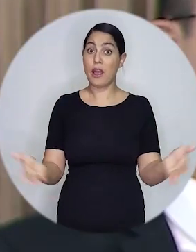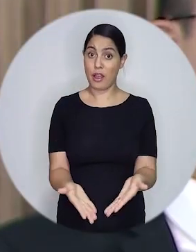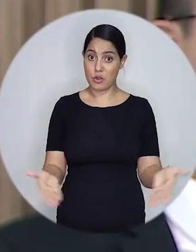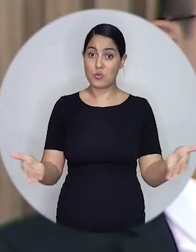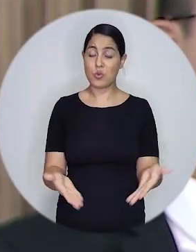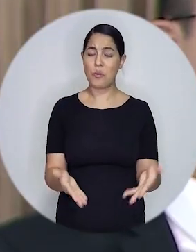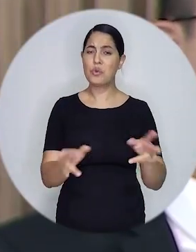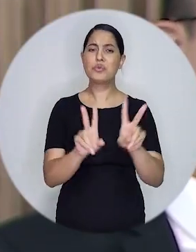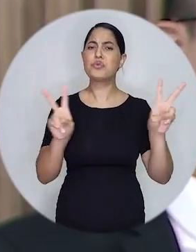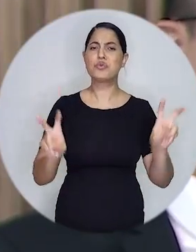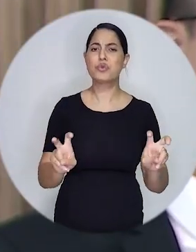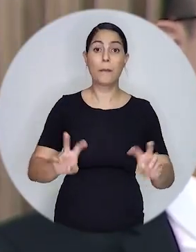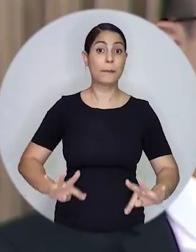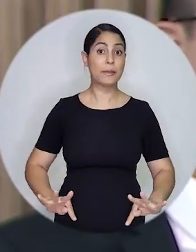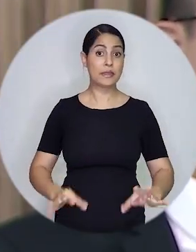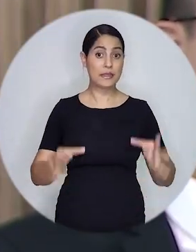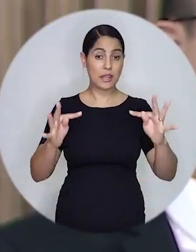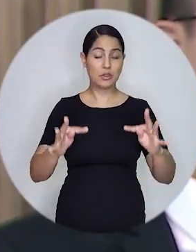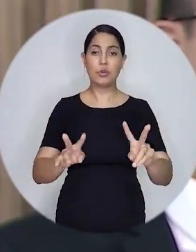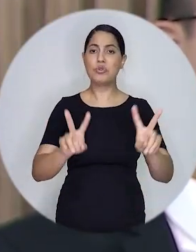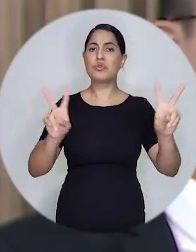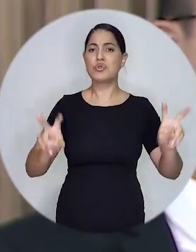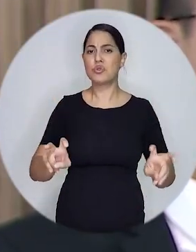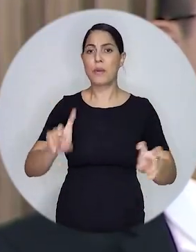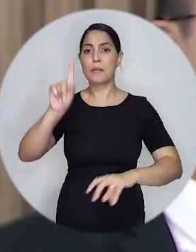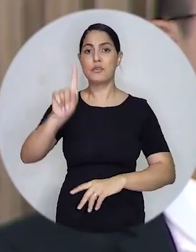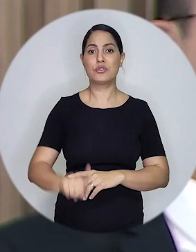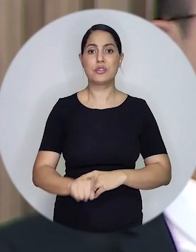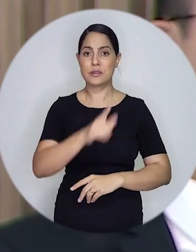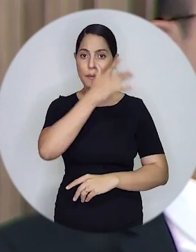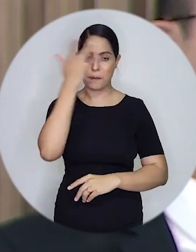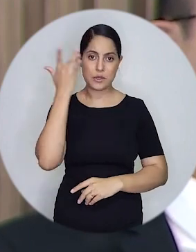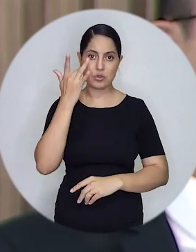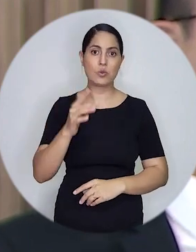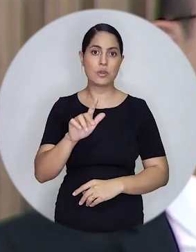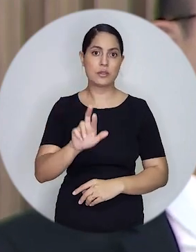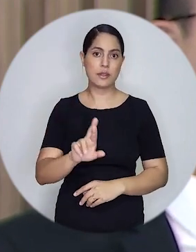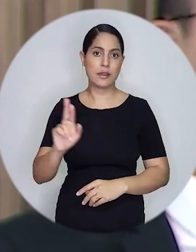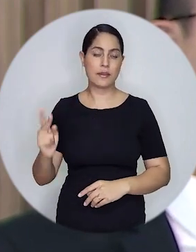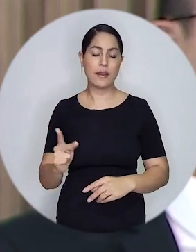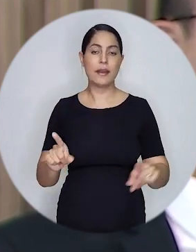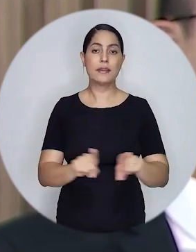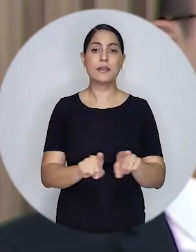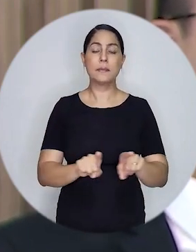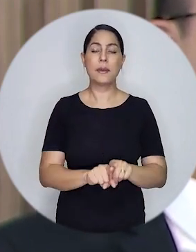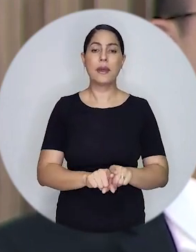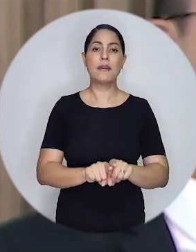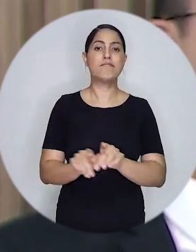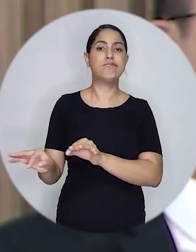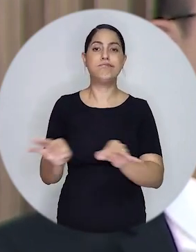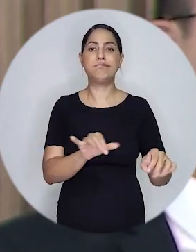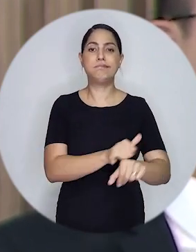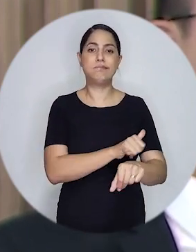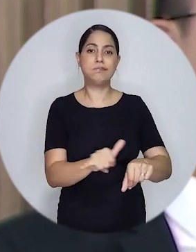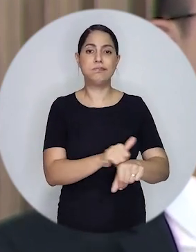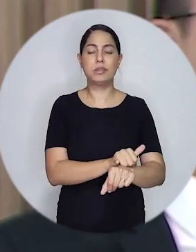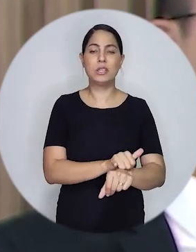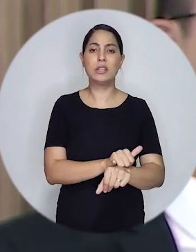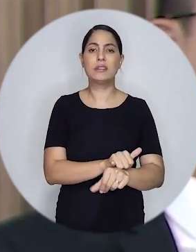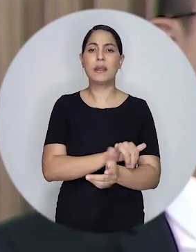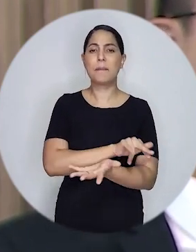traz temas bem atuais, relacionados à tecnologia, gestão de pessoas, a parte